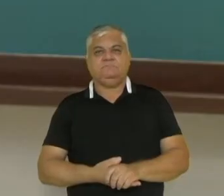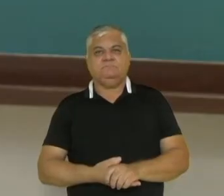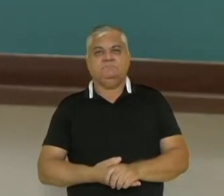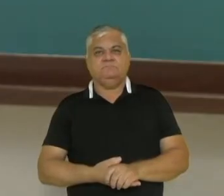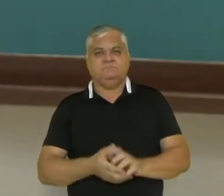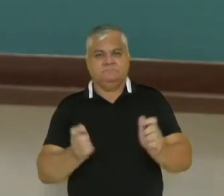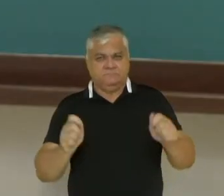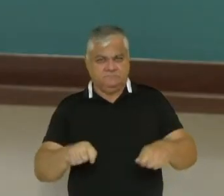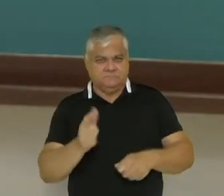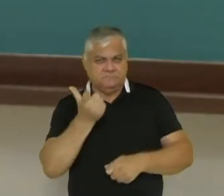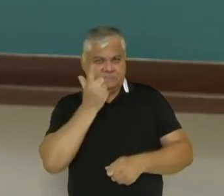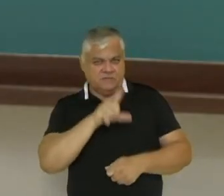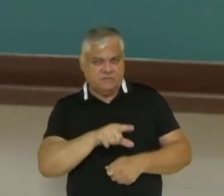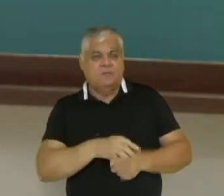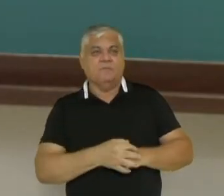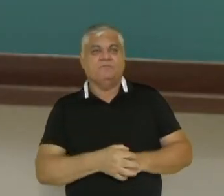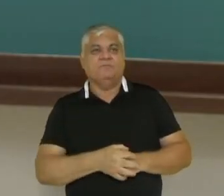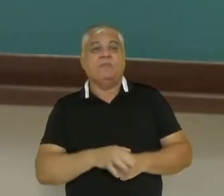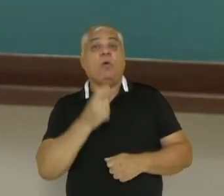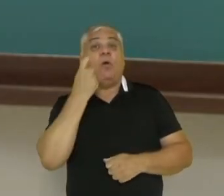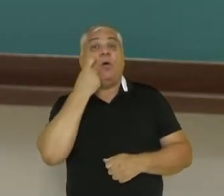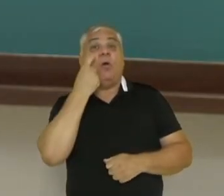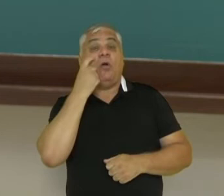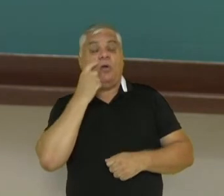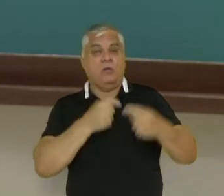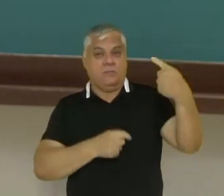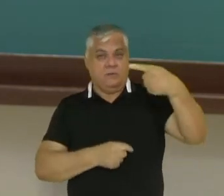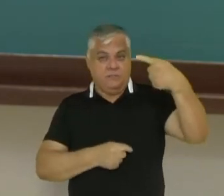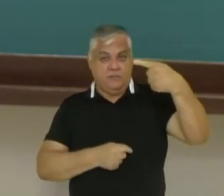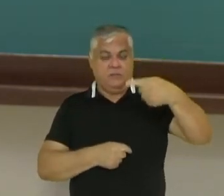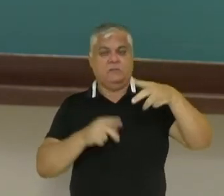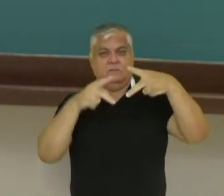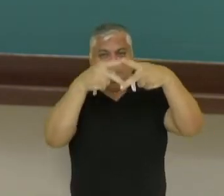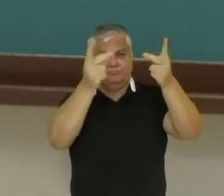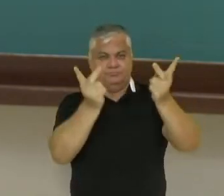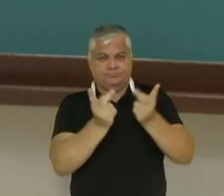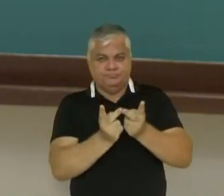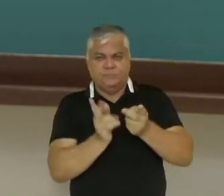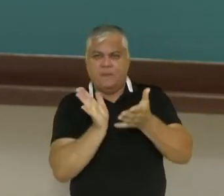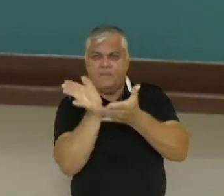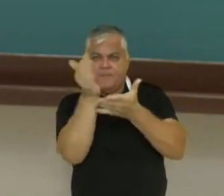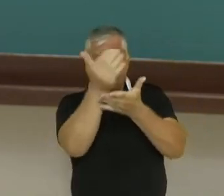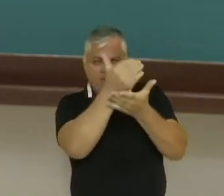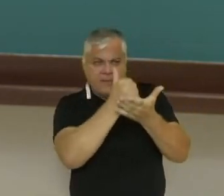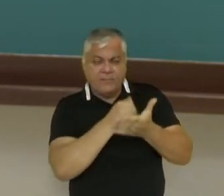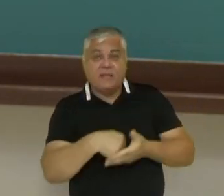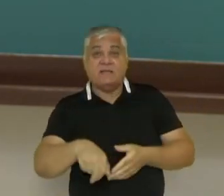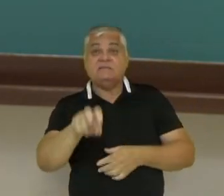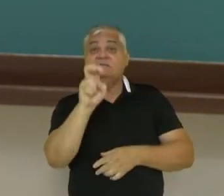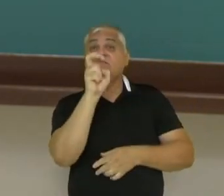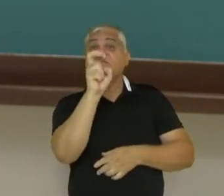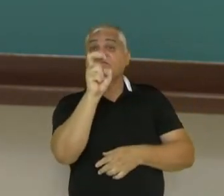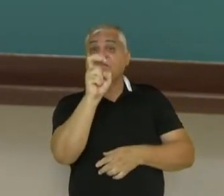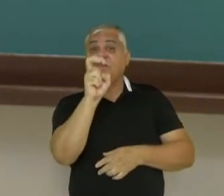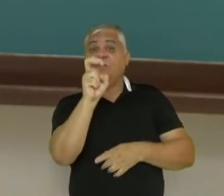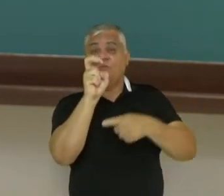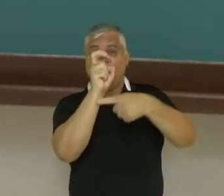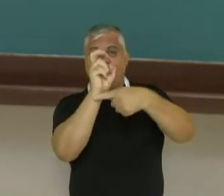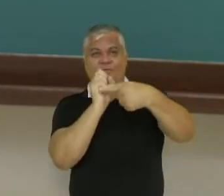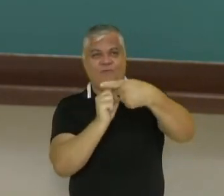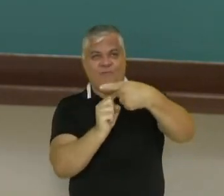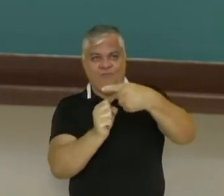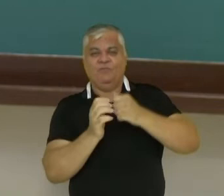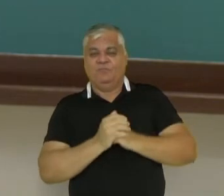Deu tempo para fazer tudo? Olha aqui, pessoal. Então aqui, forma fracionária. Eu tenho 5 pedaços pintados em 8.